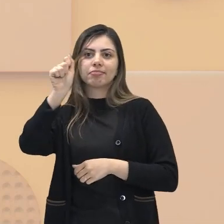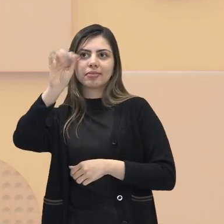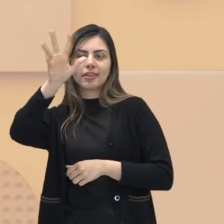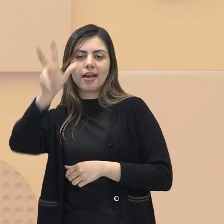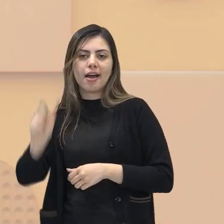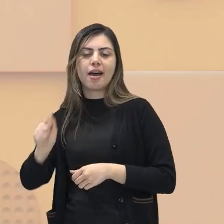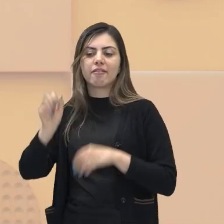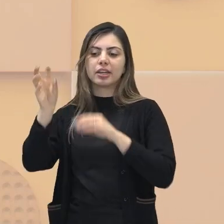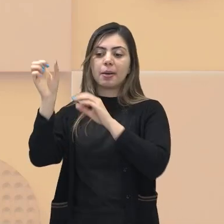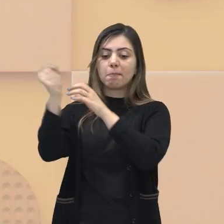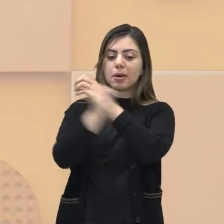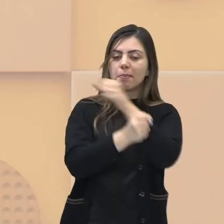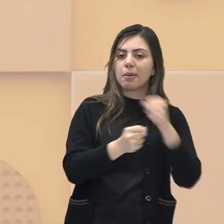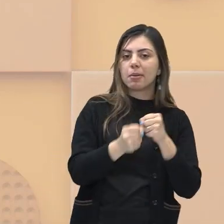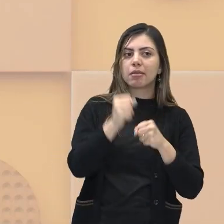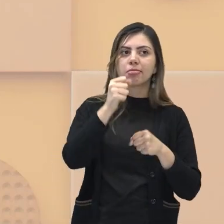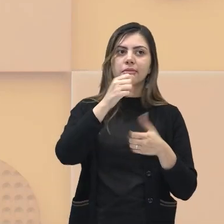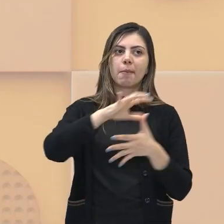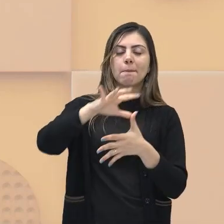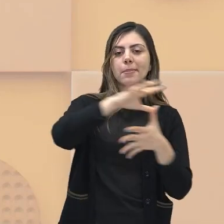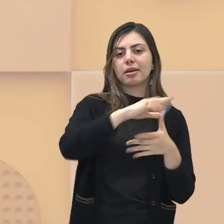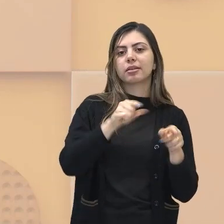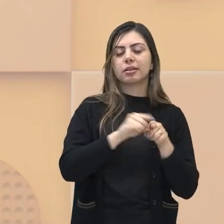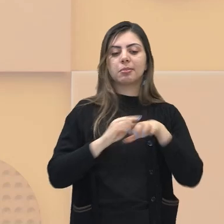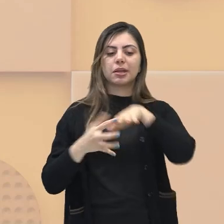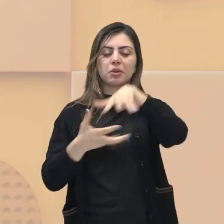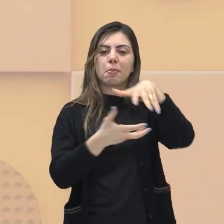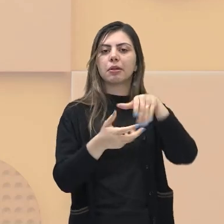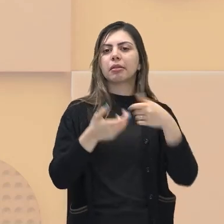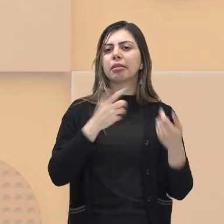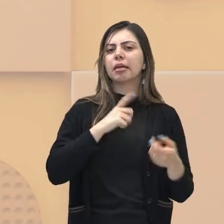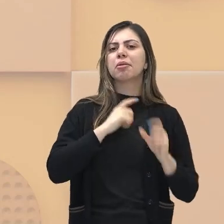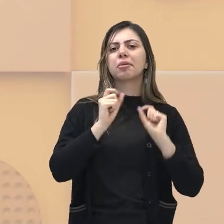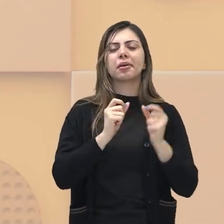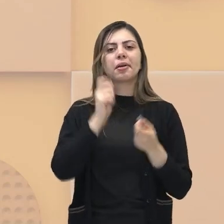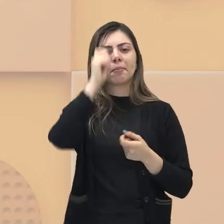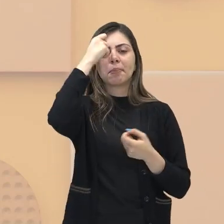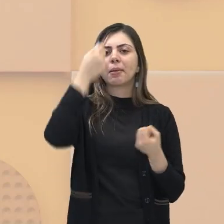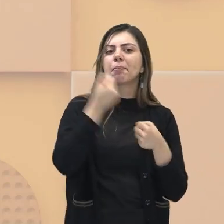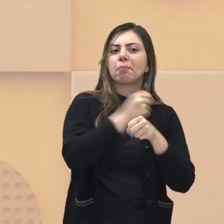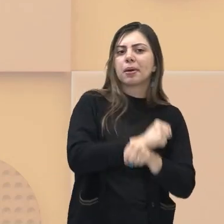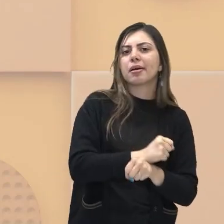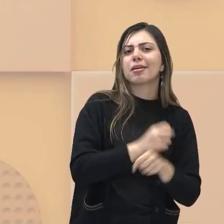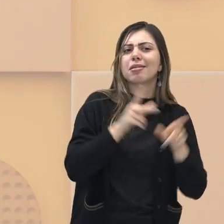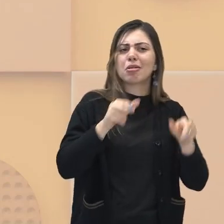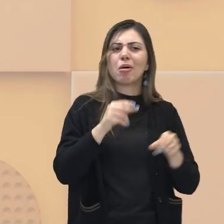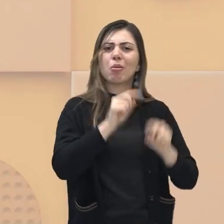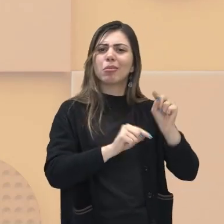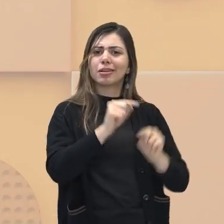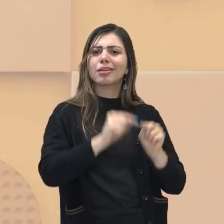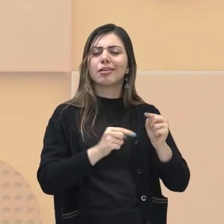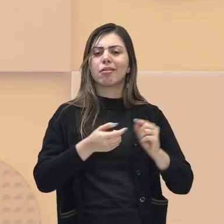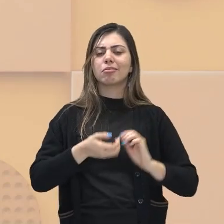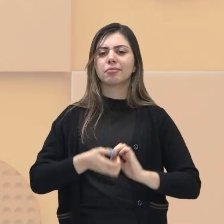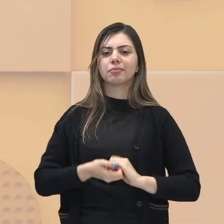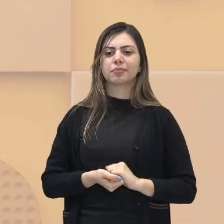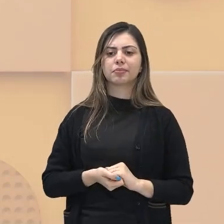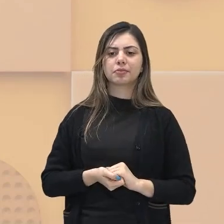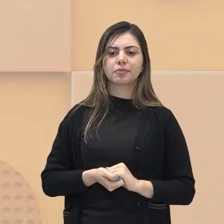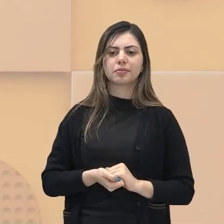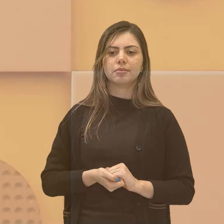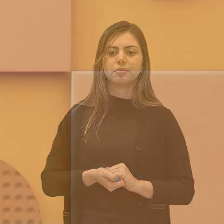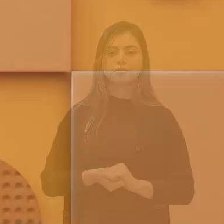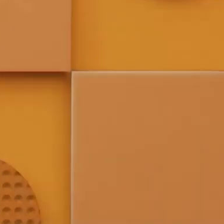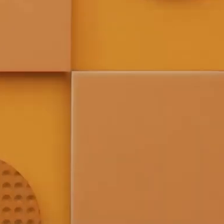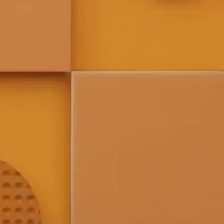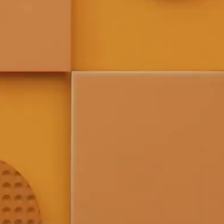para o continente americano e para outras partes do mundo, tratados como objetos, tratados como coisas,